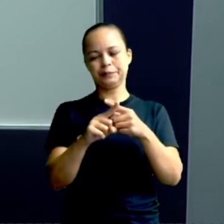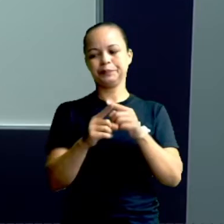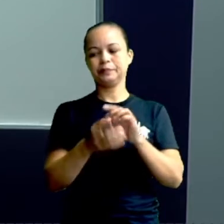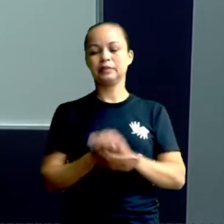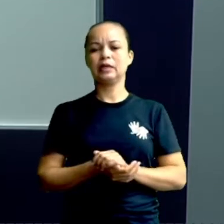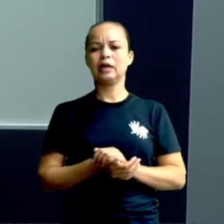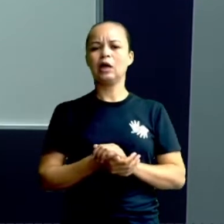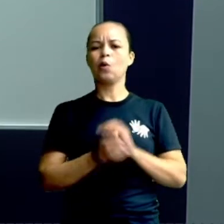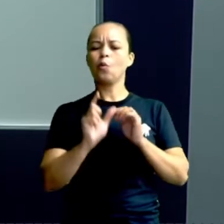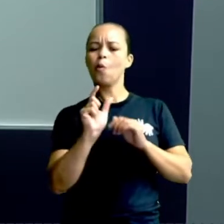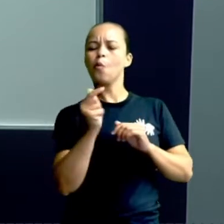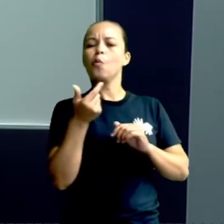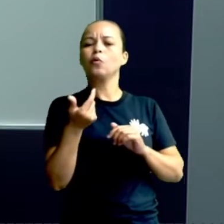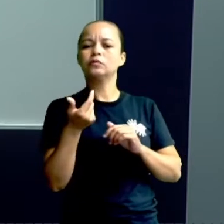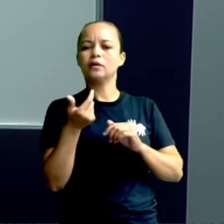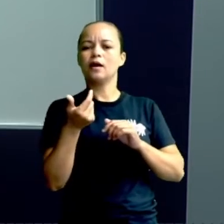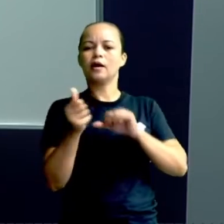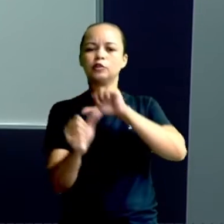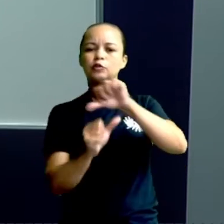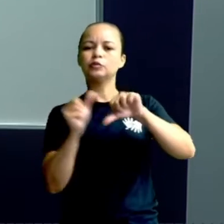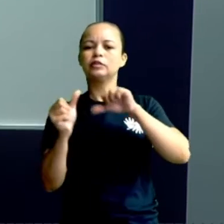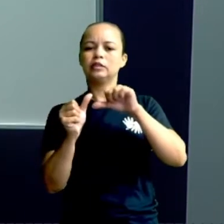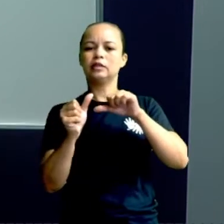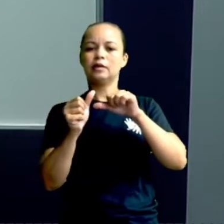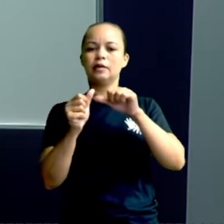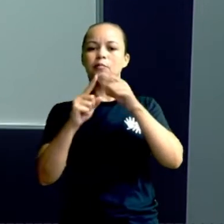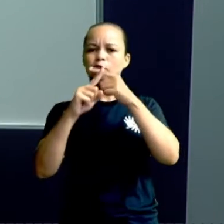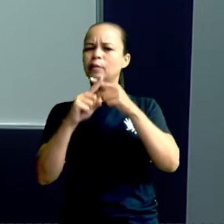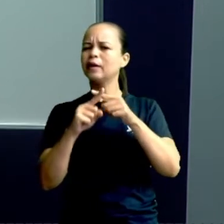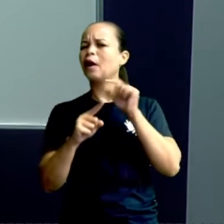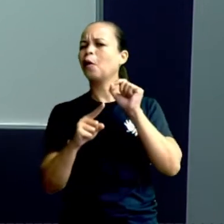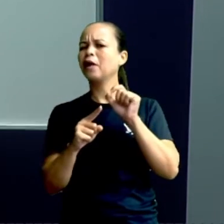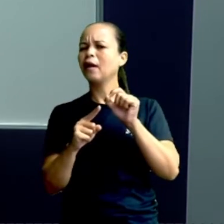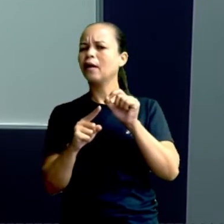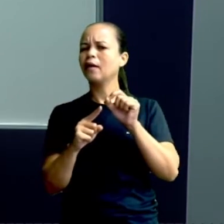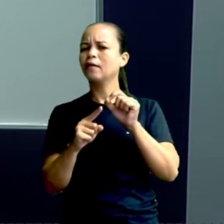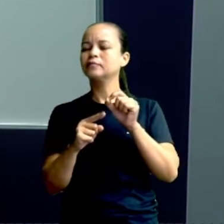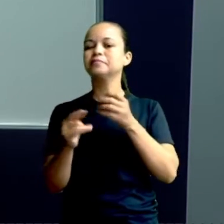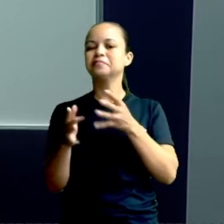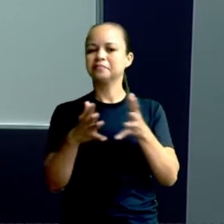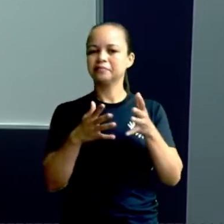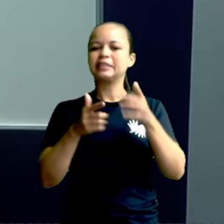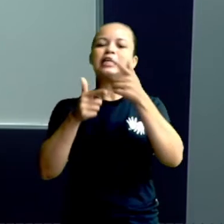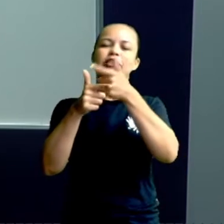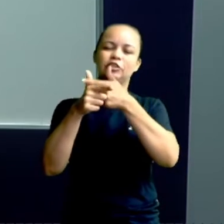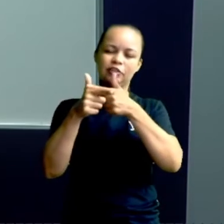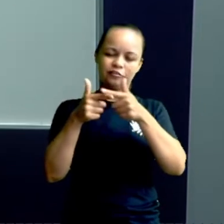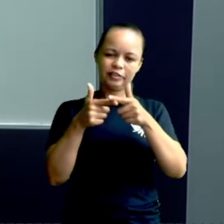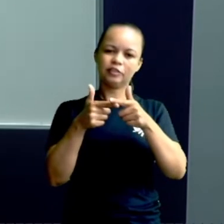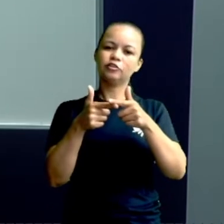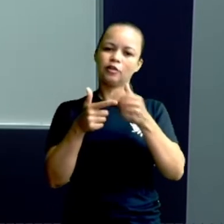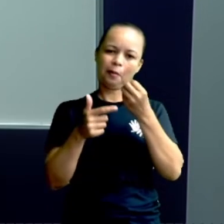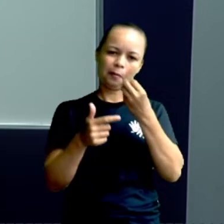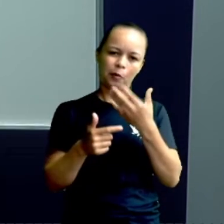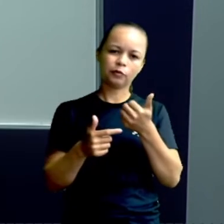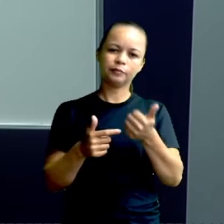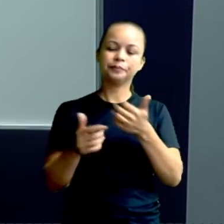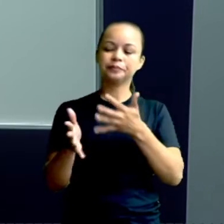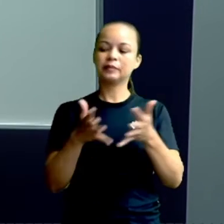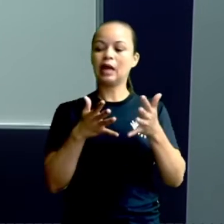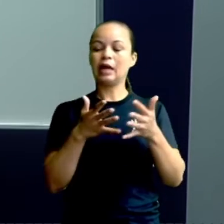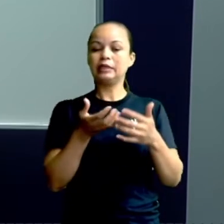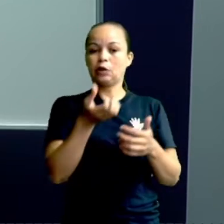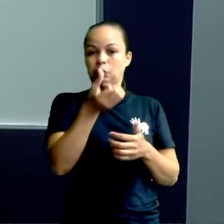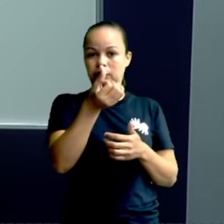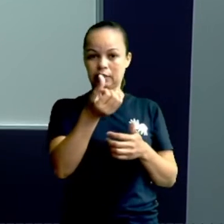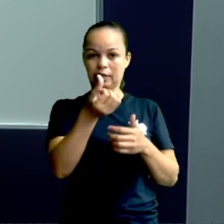multiplicando. Então, qual é o contrário de multiplicar? Muito bem, dividir. Então, esse 6 vai